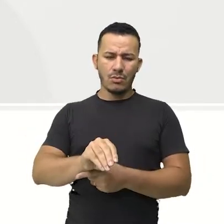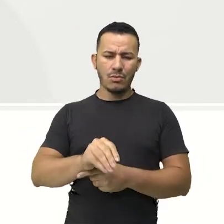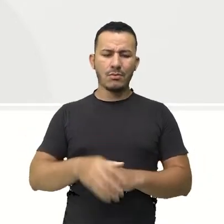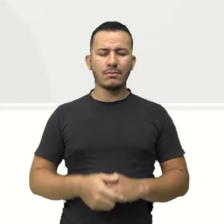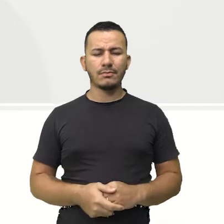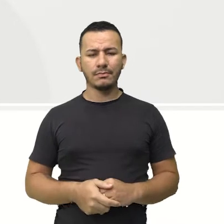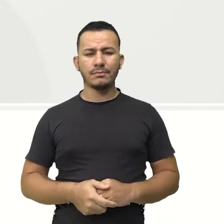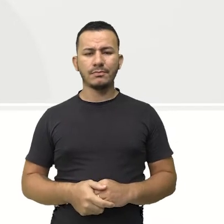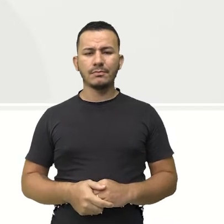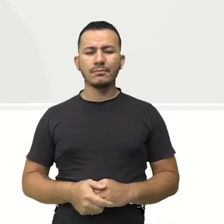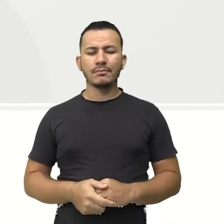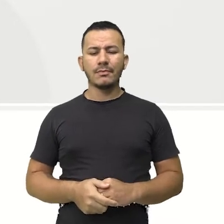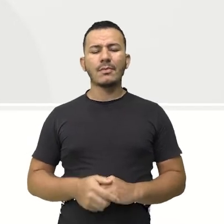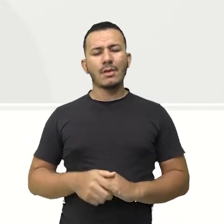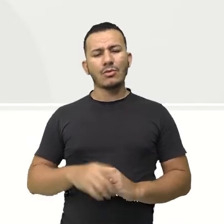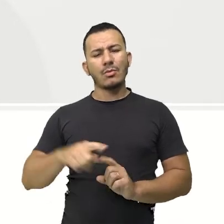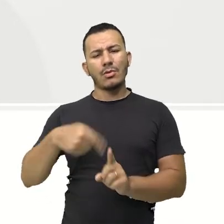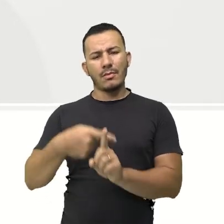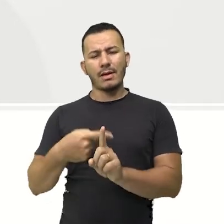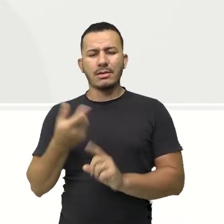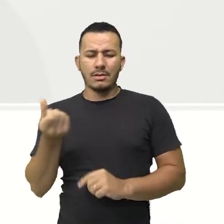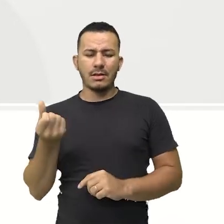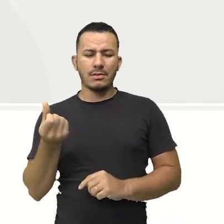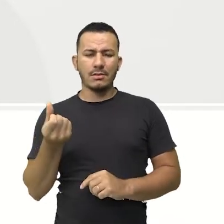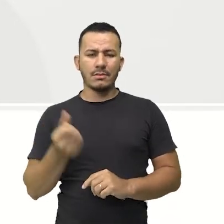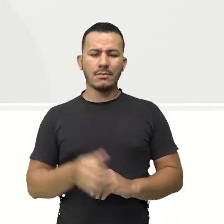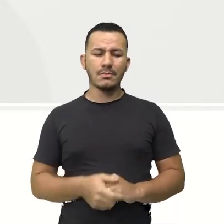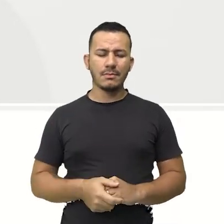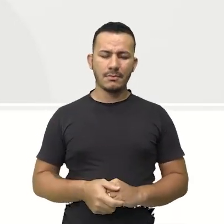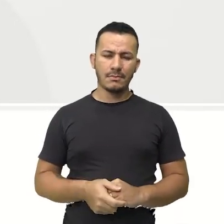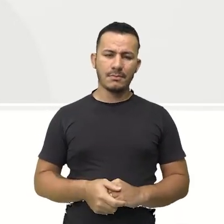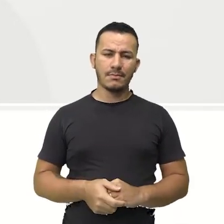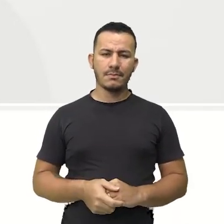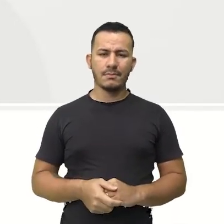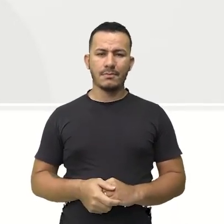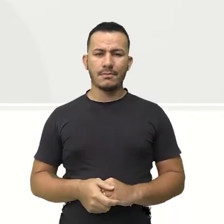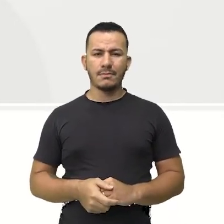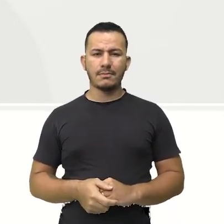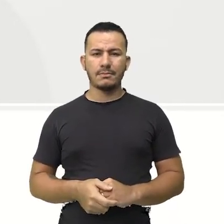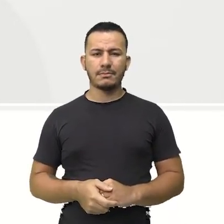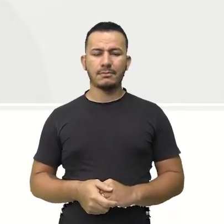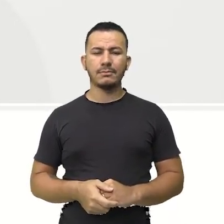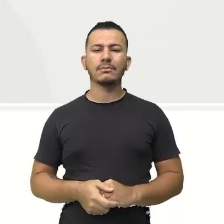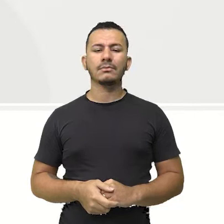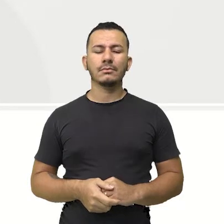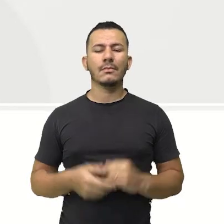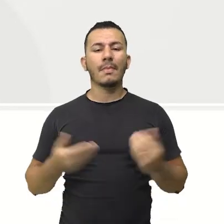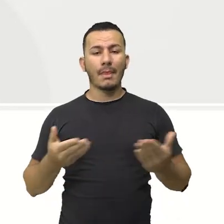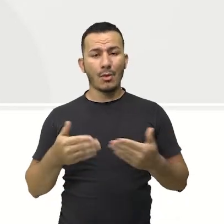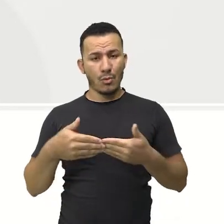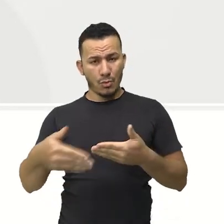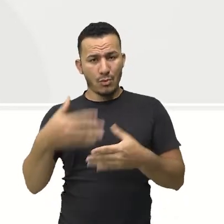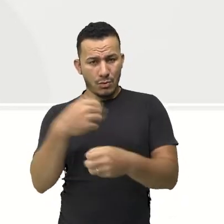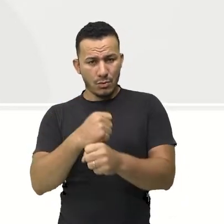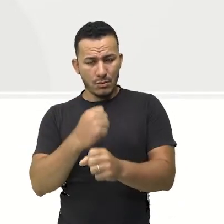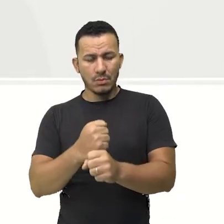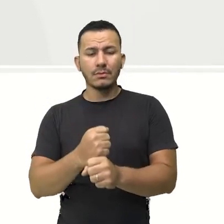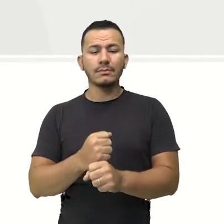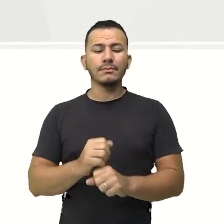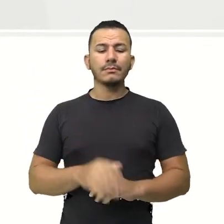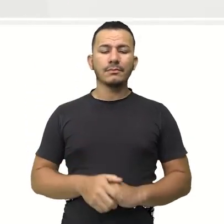Sobrou então, se isso aqui dá 0, sobrou 6 ainda aqui no lado direito da nossa igualdade. Aí a gente vai continuar, mas